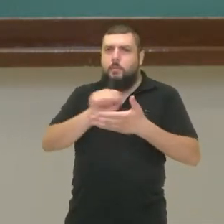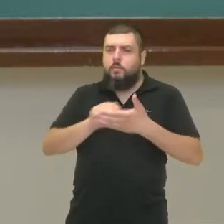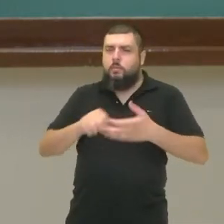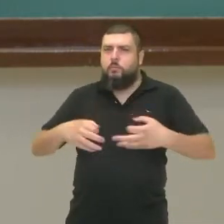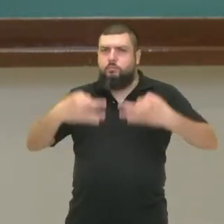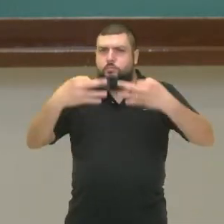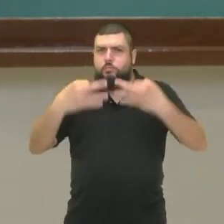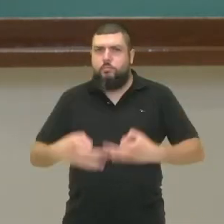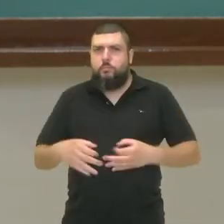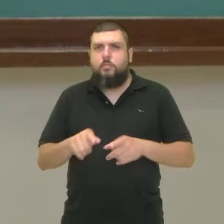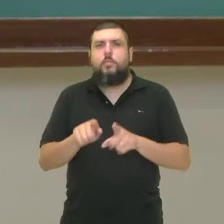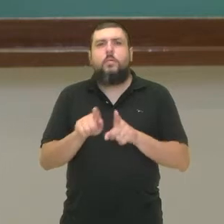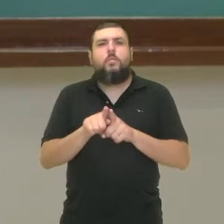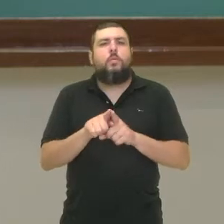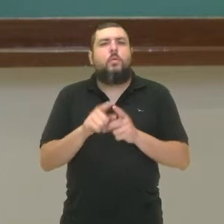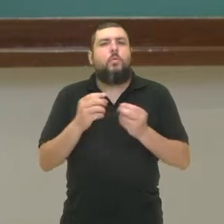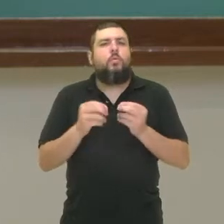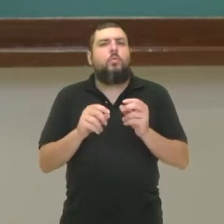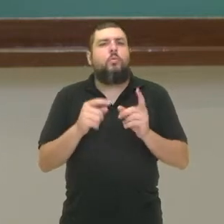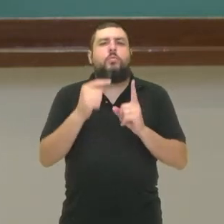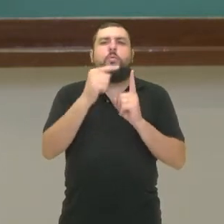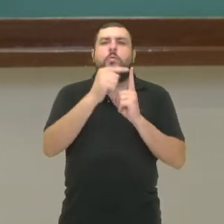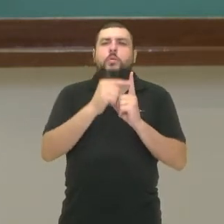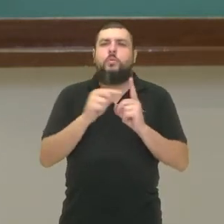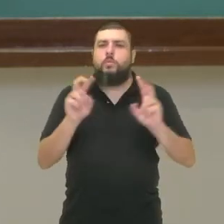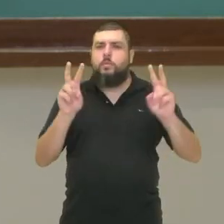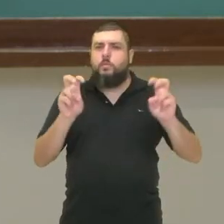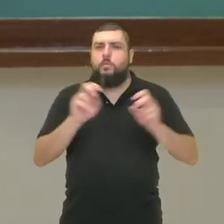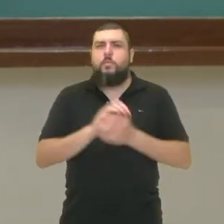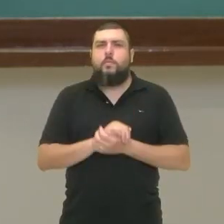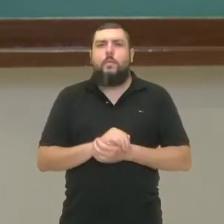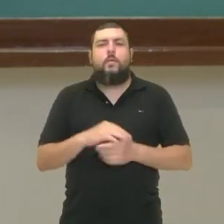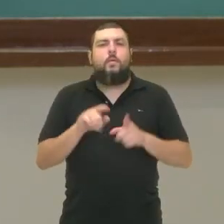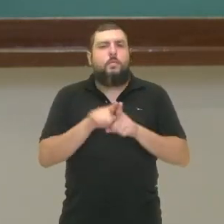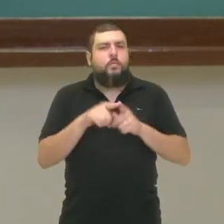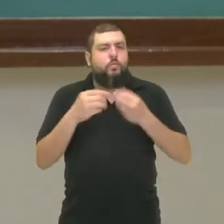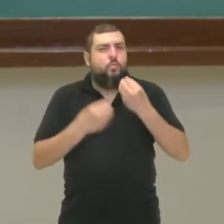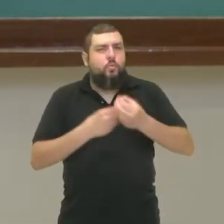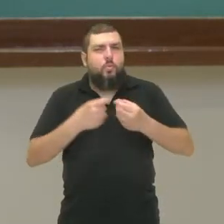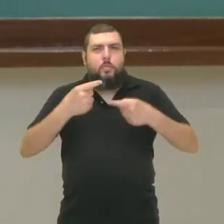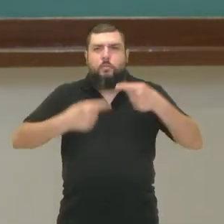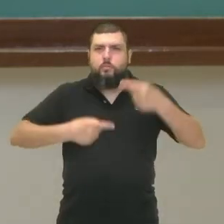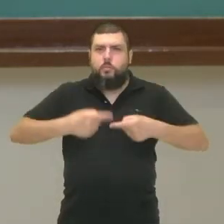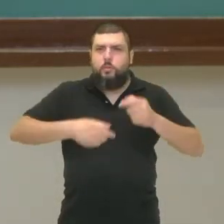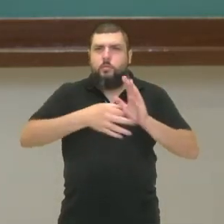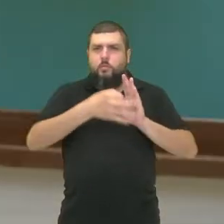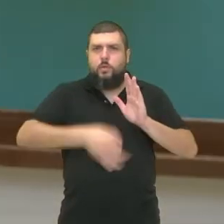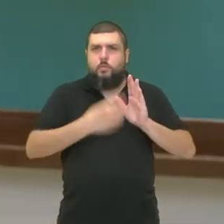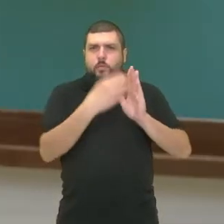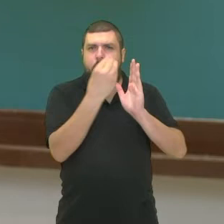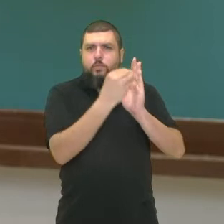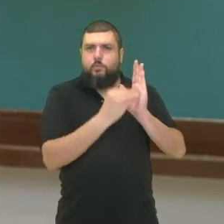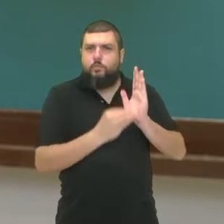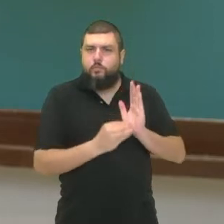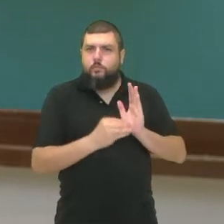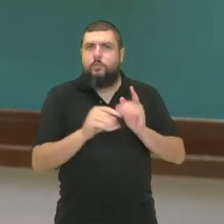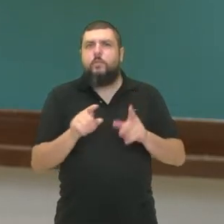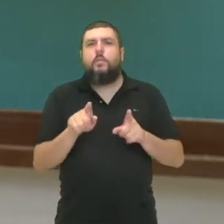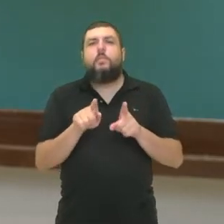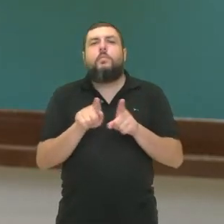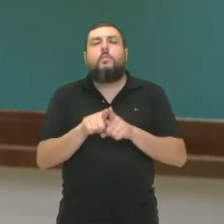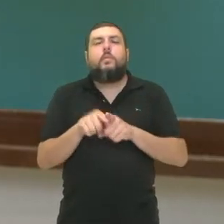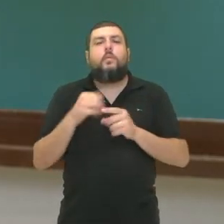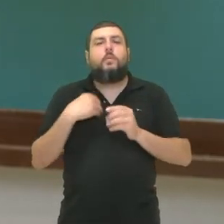tipo de textual, a construção argumentativa, o uso de repertórios e conectivos e